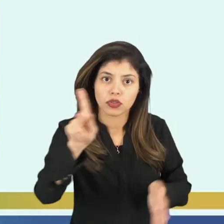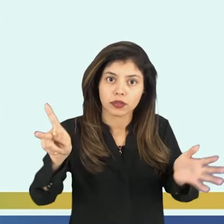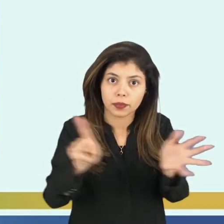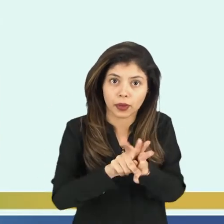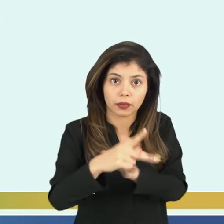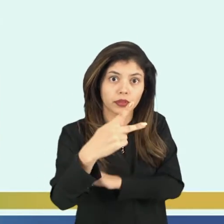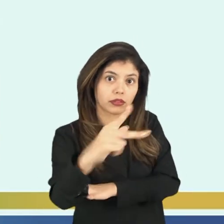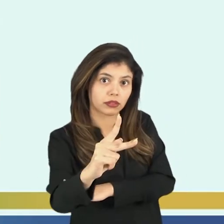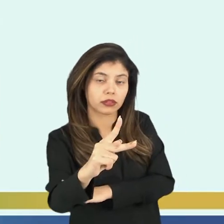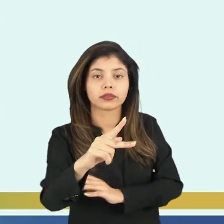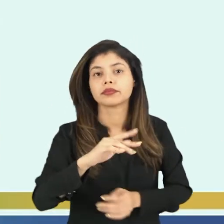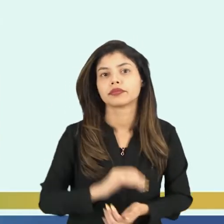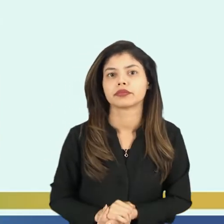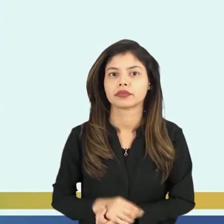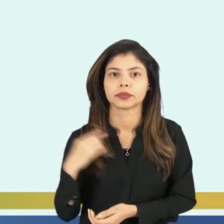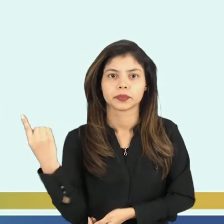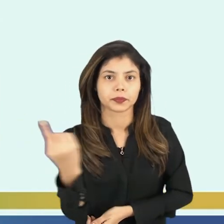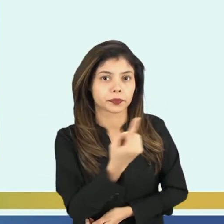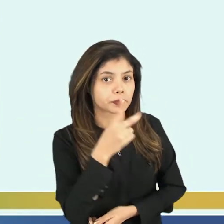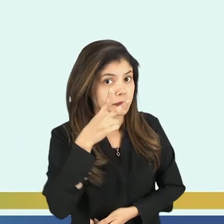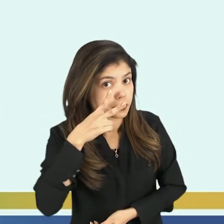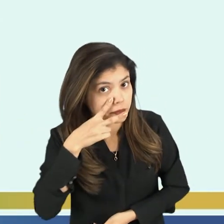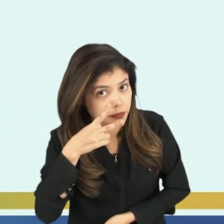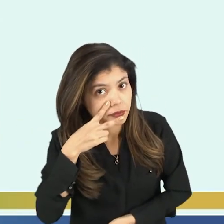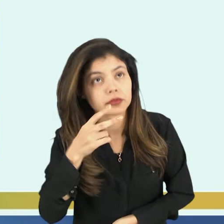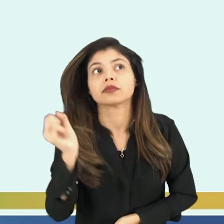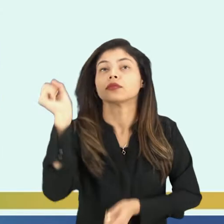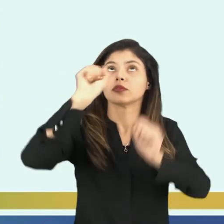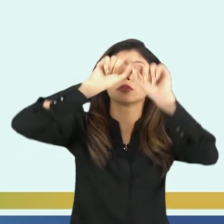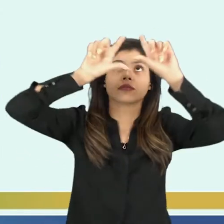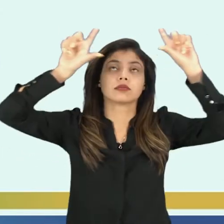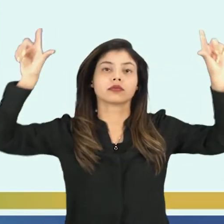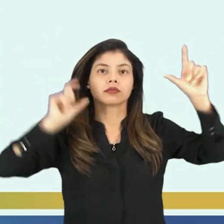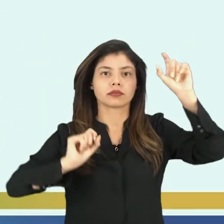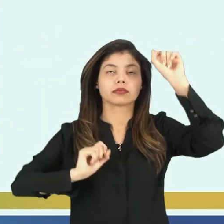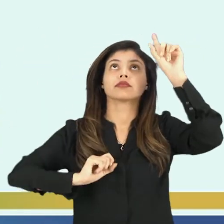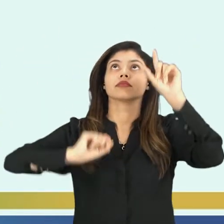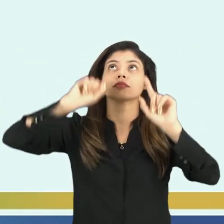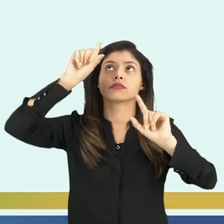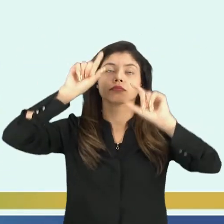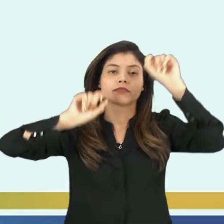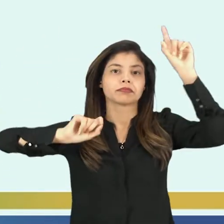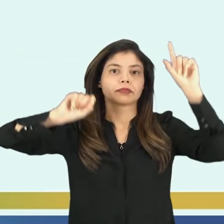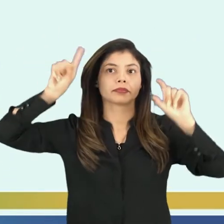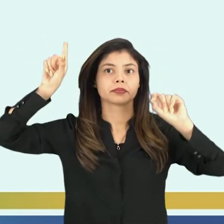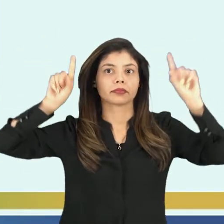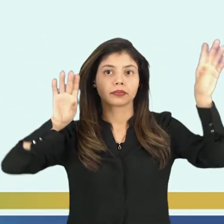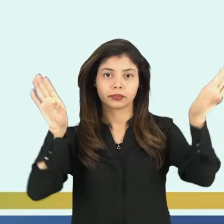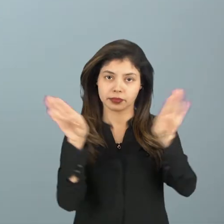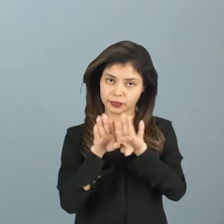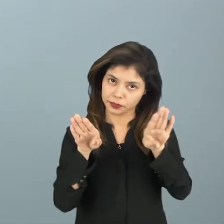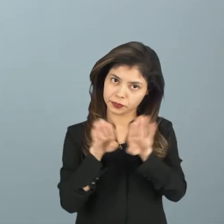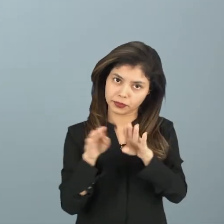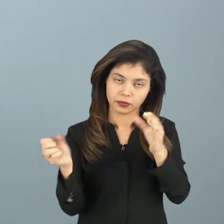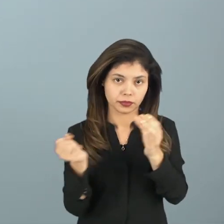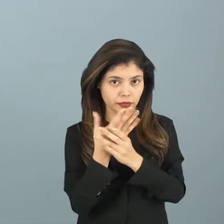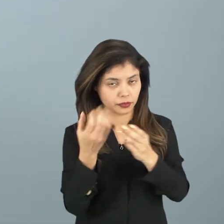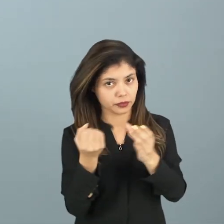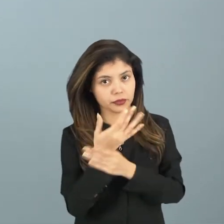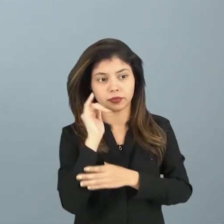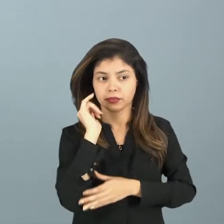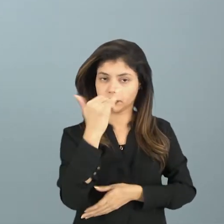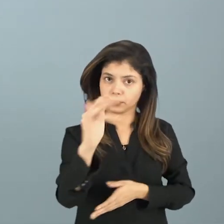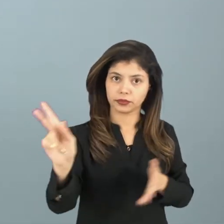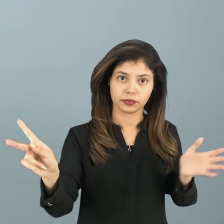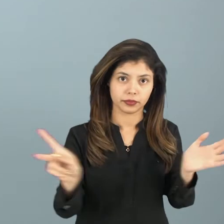própria dele, que a gente observa sempre no céu, e as estrelas, que também produzem